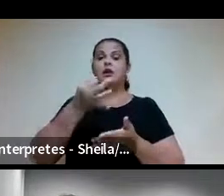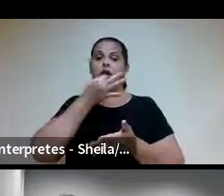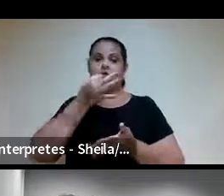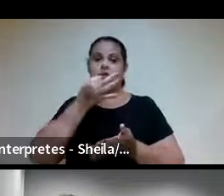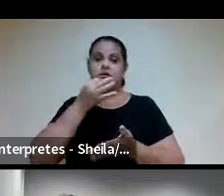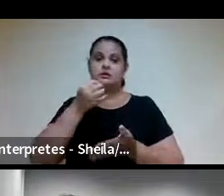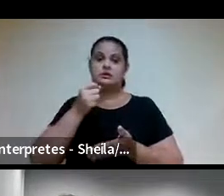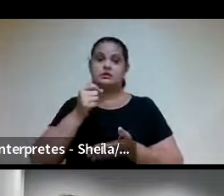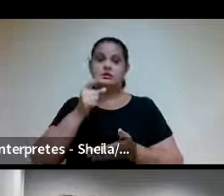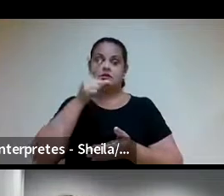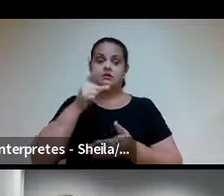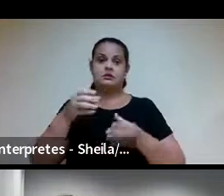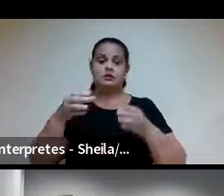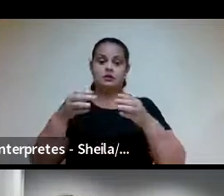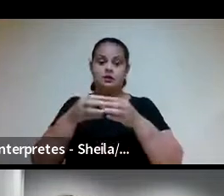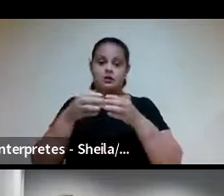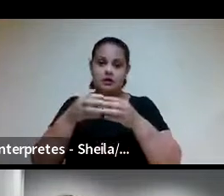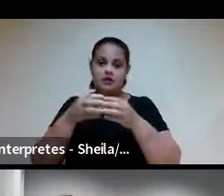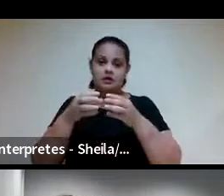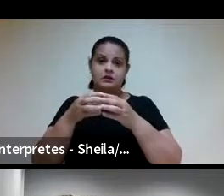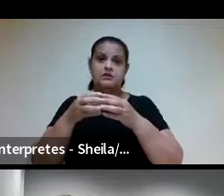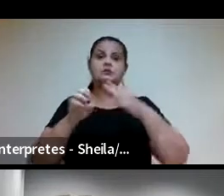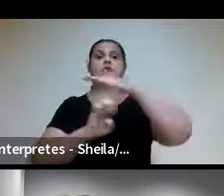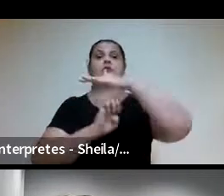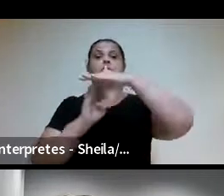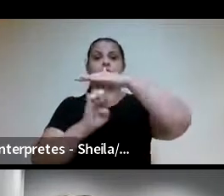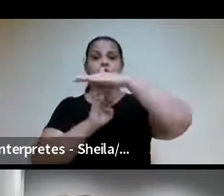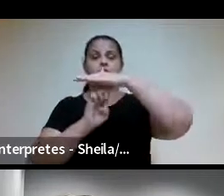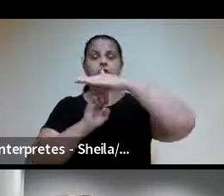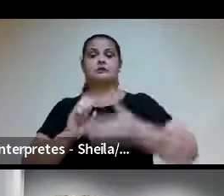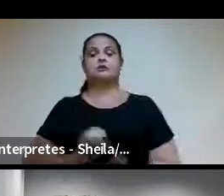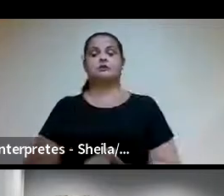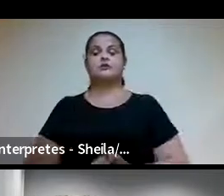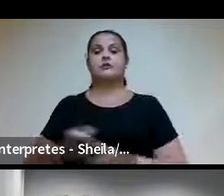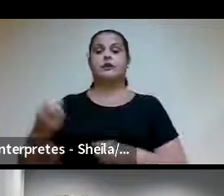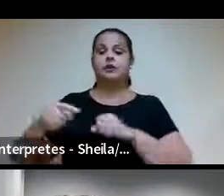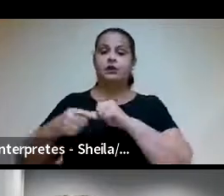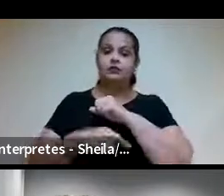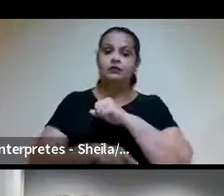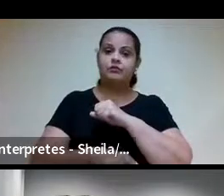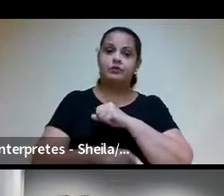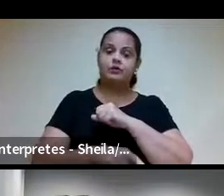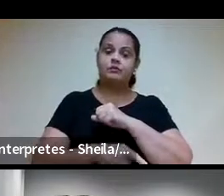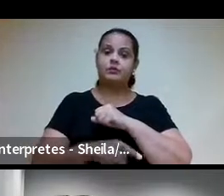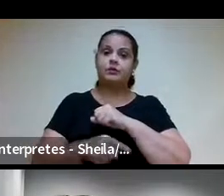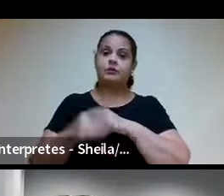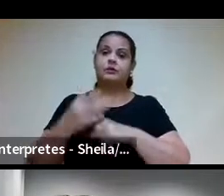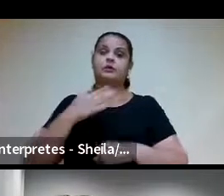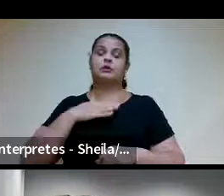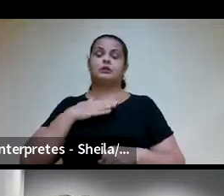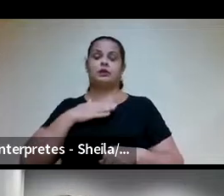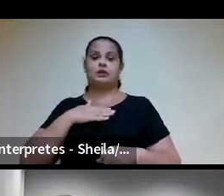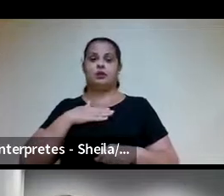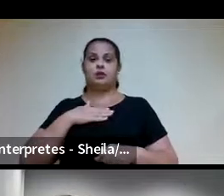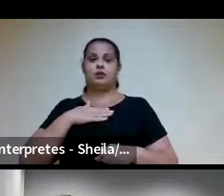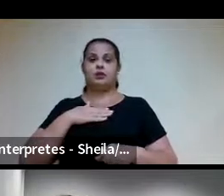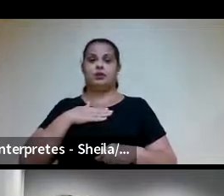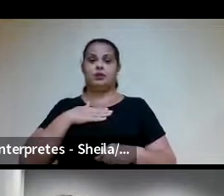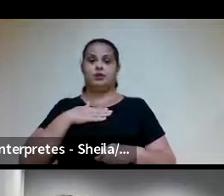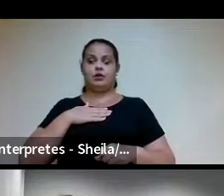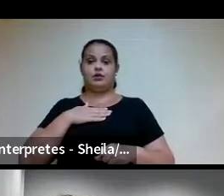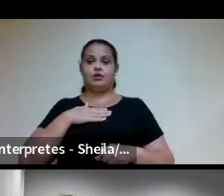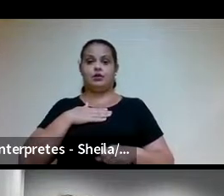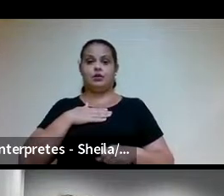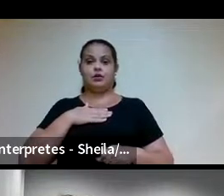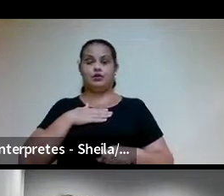empresa, entendeu? Inclusive, por esse fundamento, eu doutora Luciana, eu já estaria ou pedindo